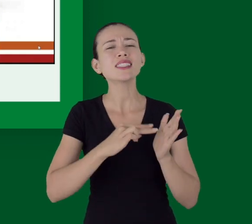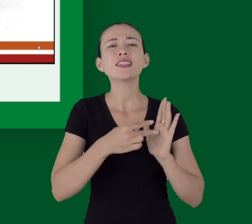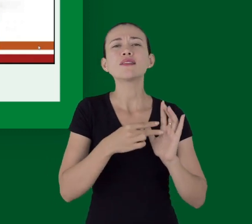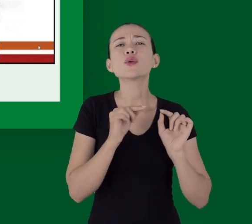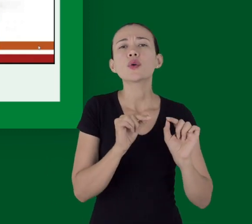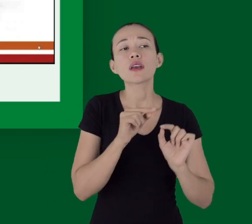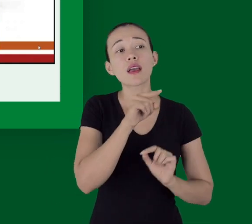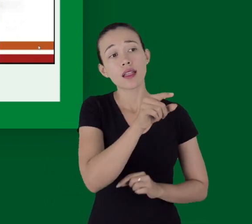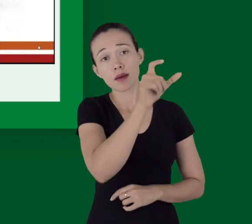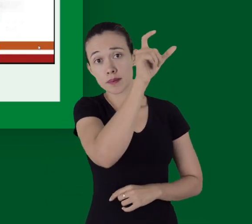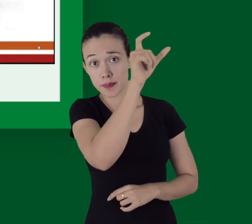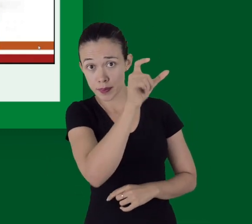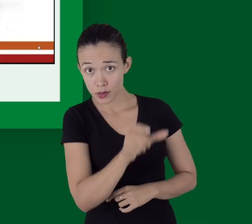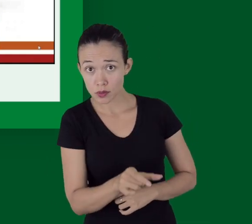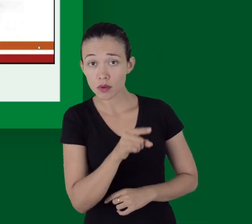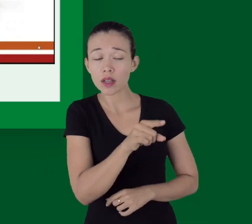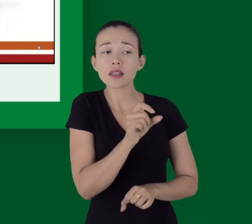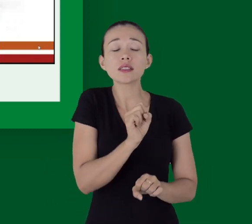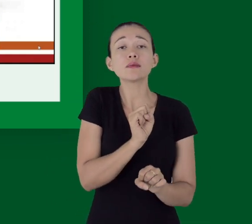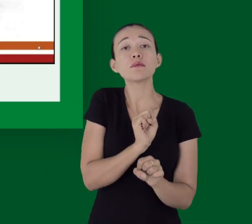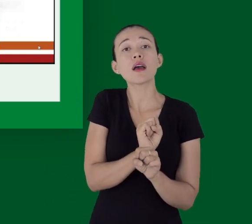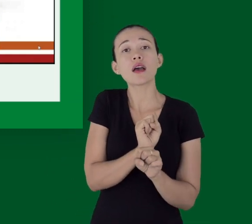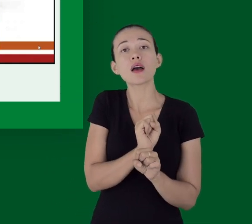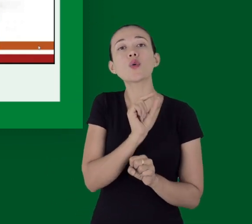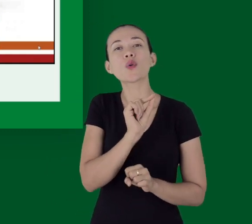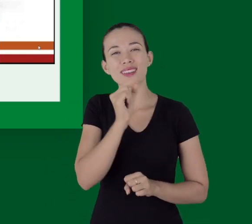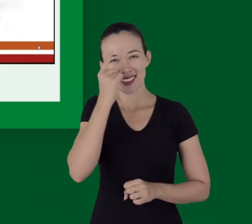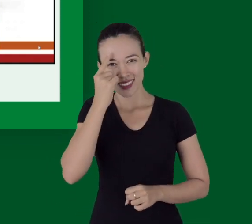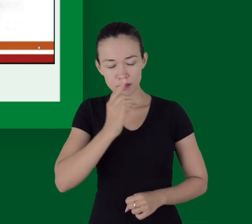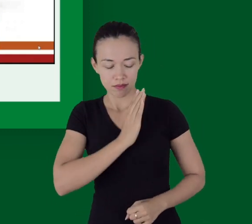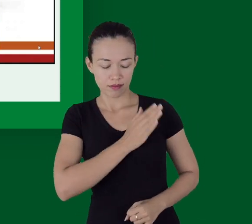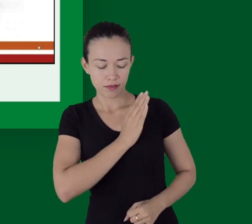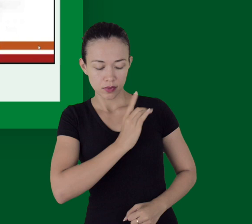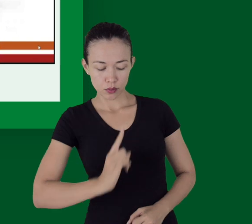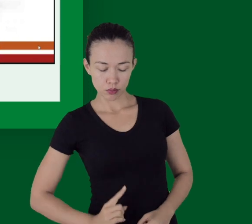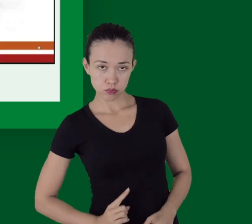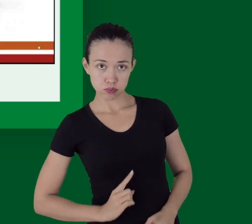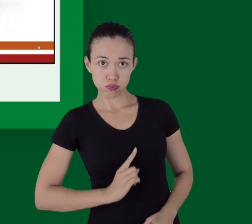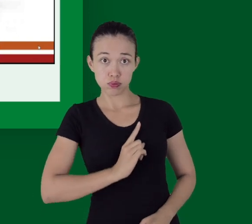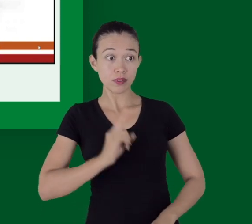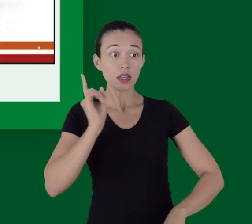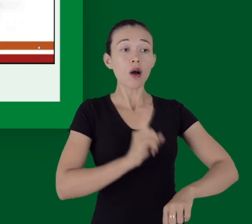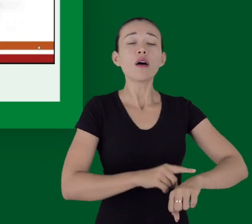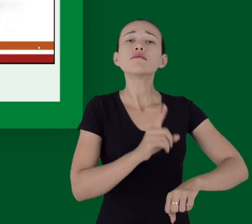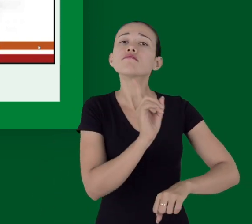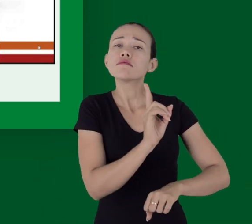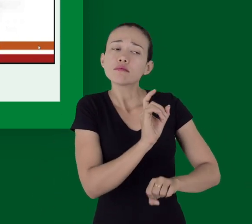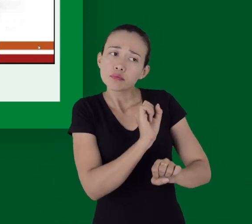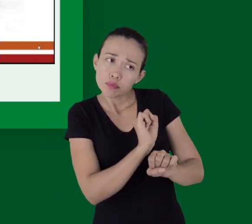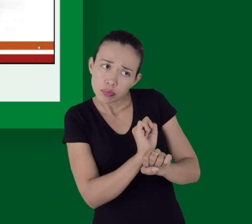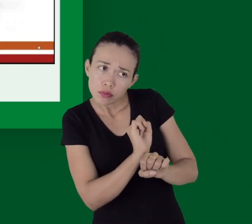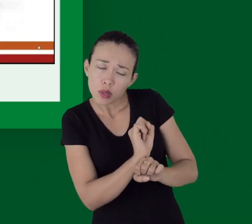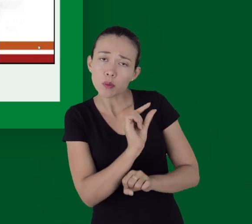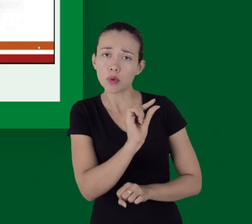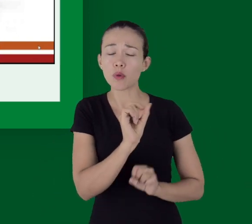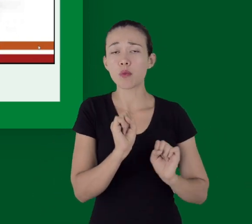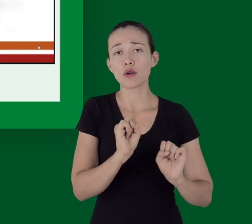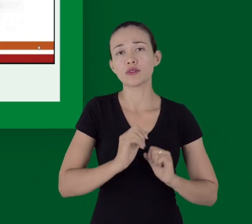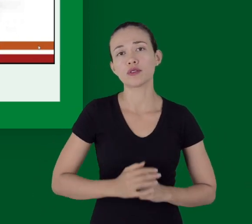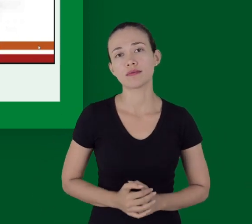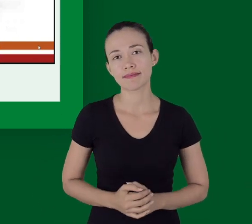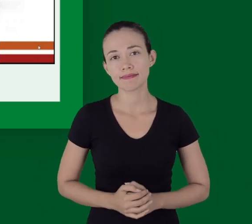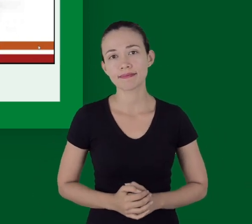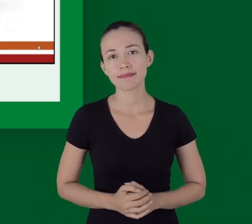teve critério de reperfusão. O que significa isso? Que o paciente pode esperar um pouquinho mais para fazer a angioplastia, né? A gente